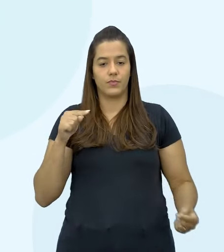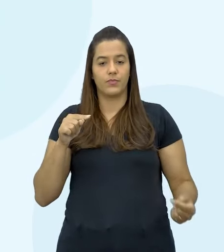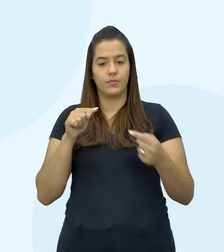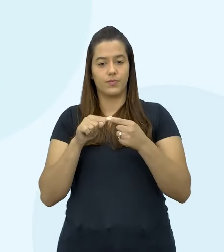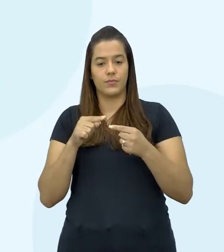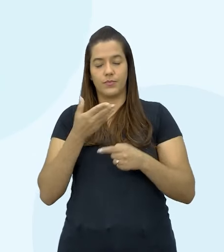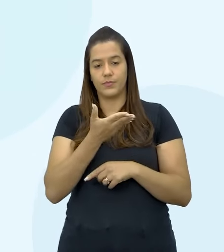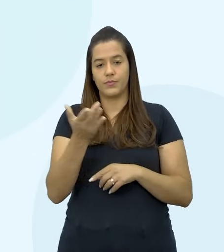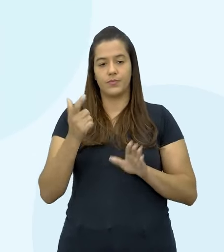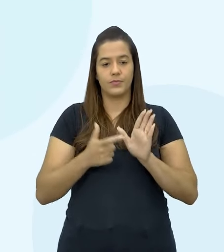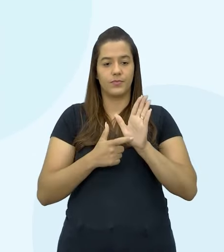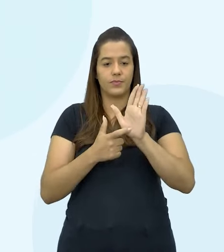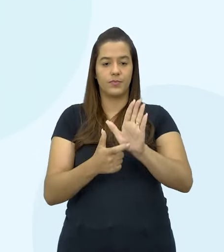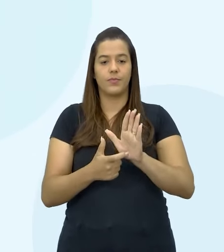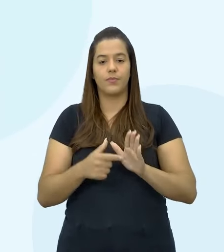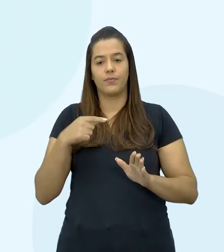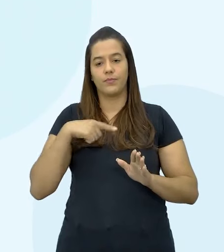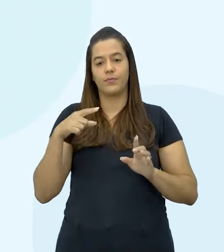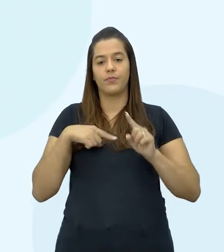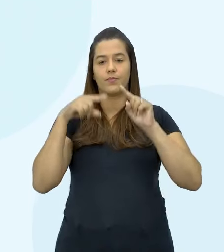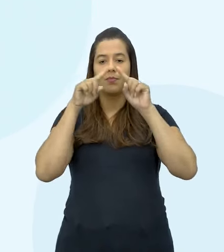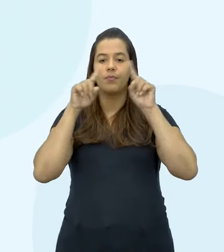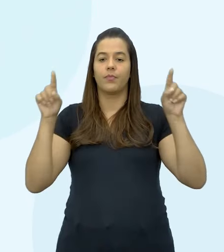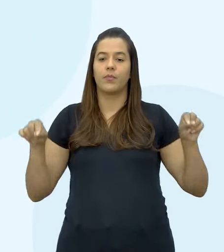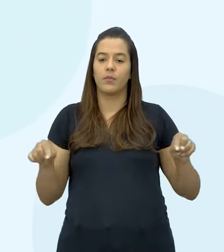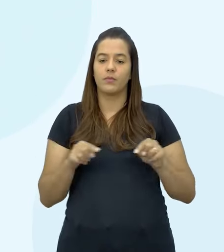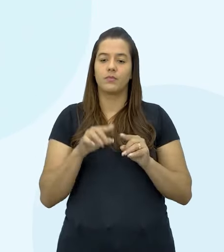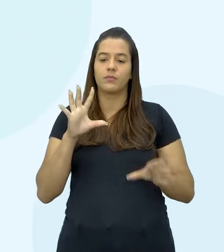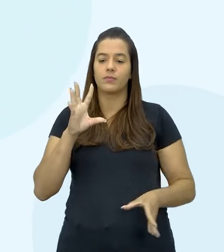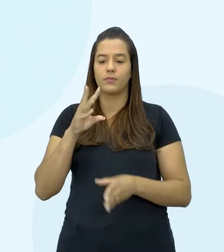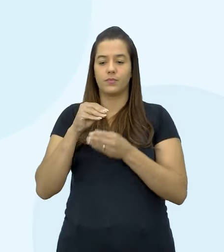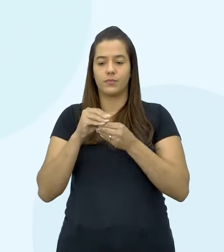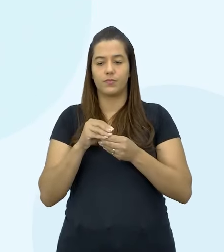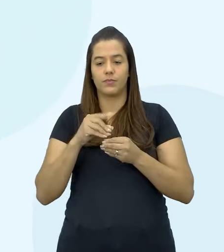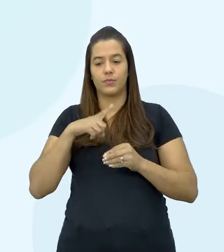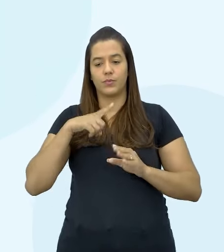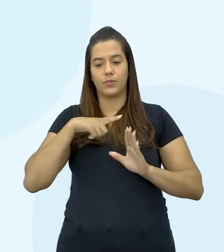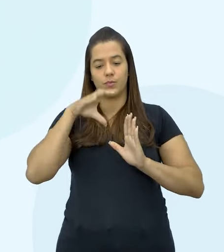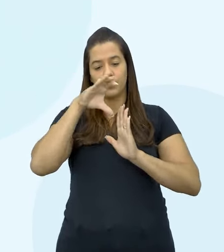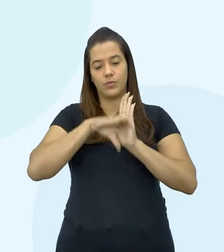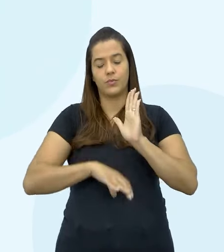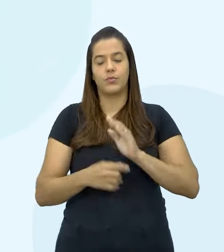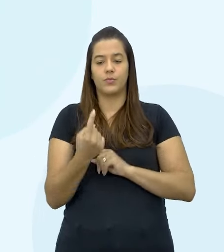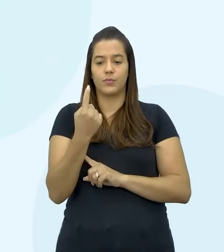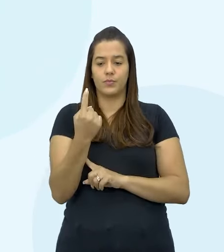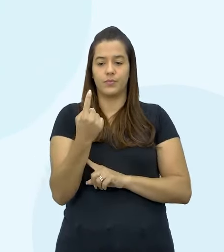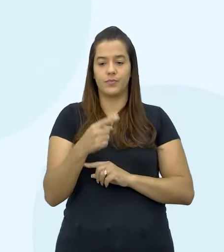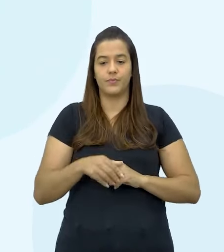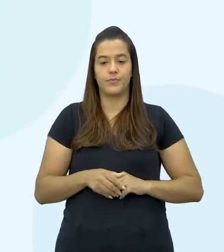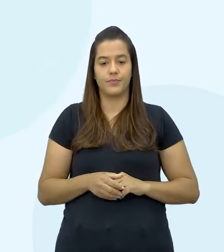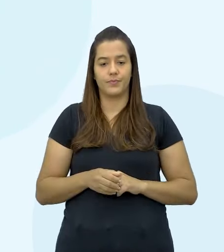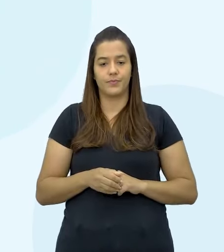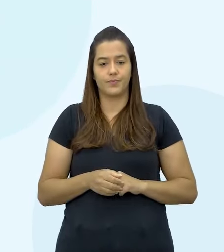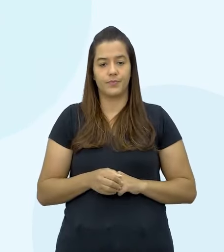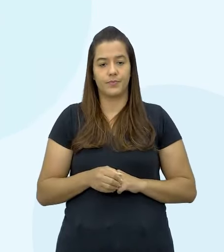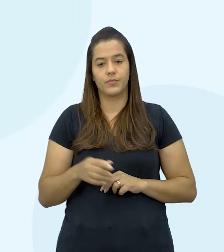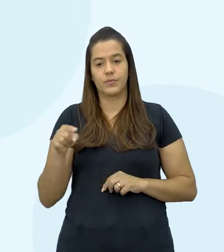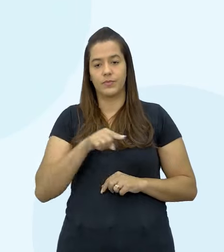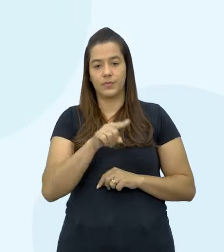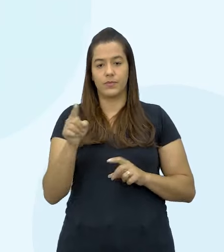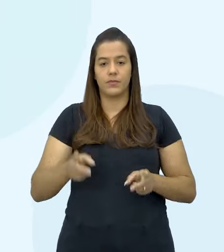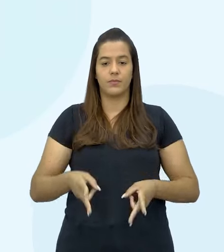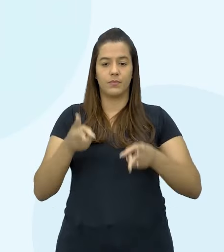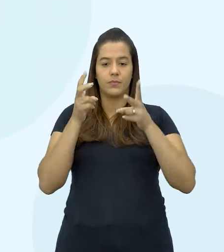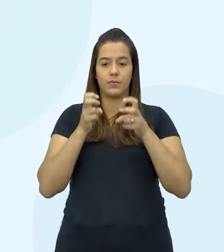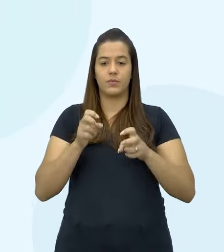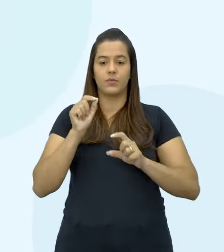E vocês estão vendo aí na tela o quadro integrador da unidade curricular 1. Então percebam, né, que nesse